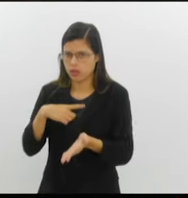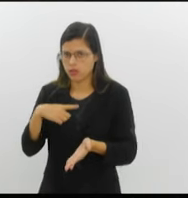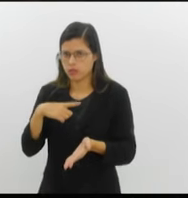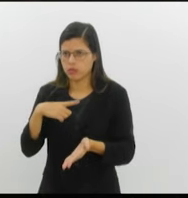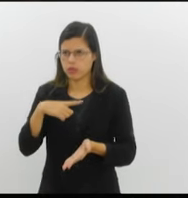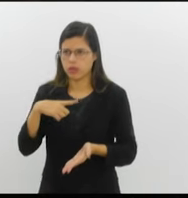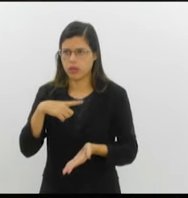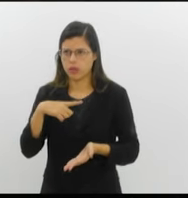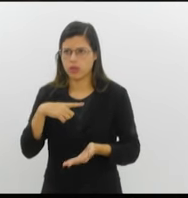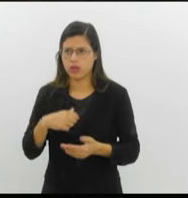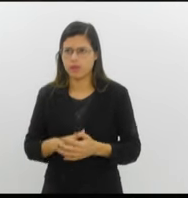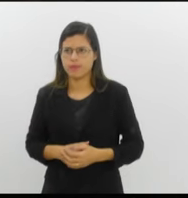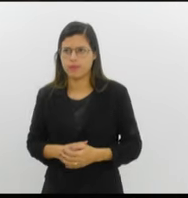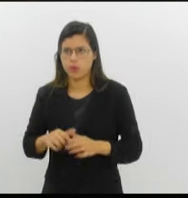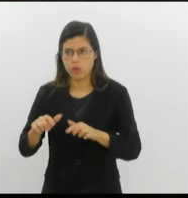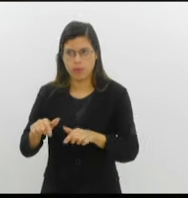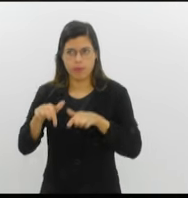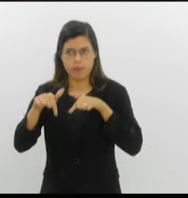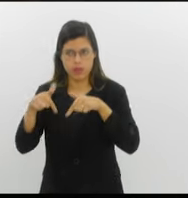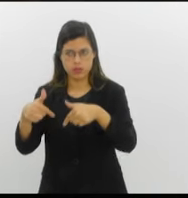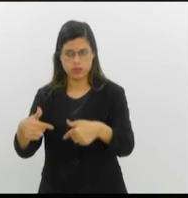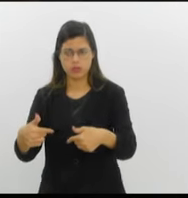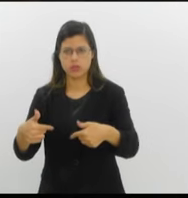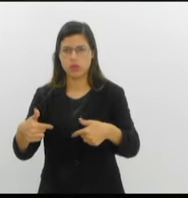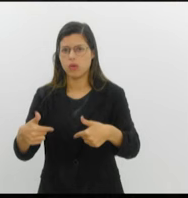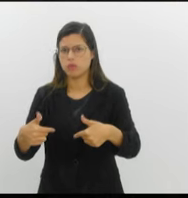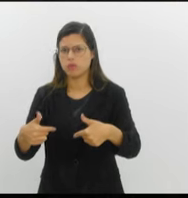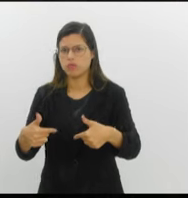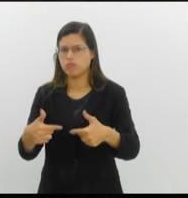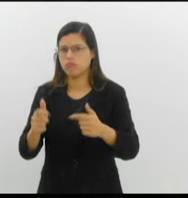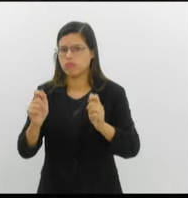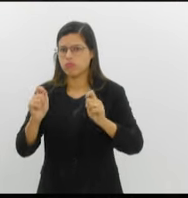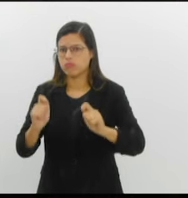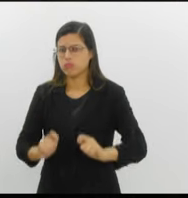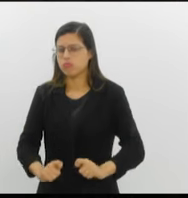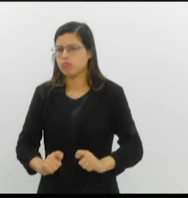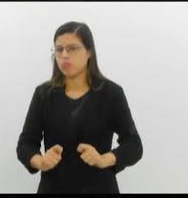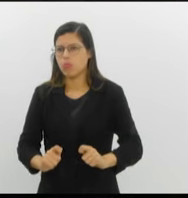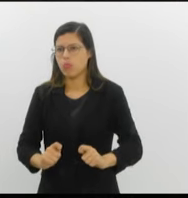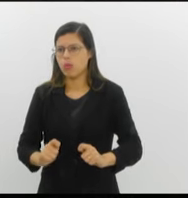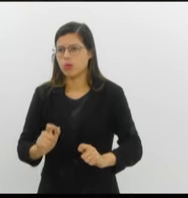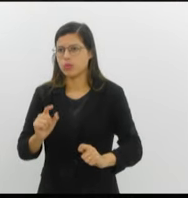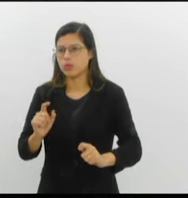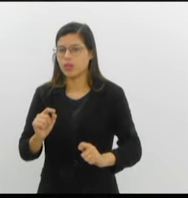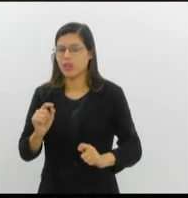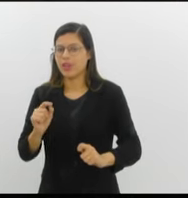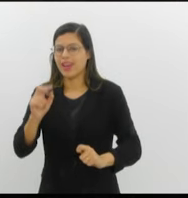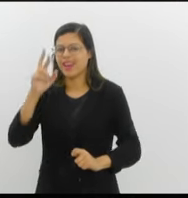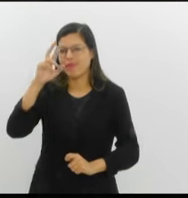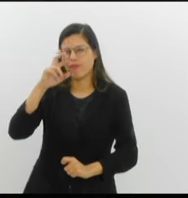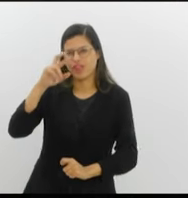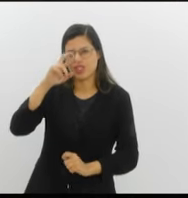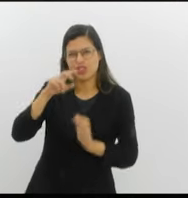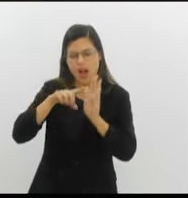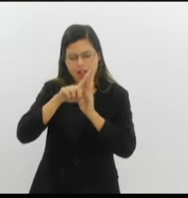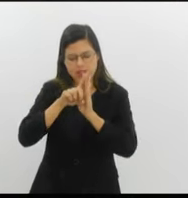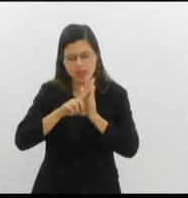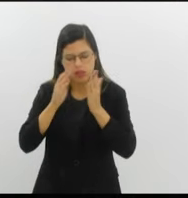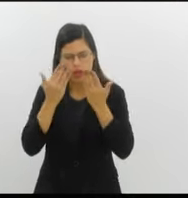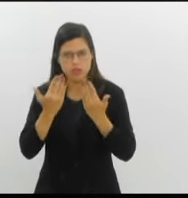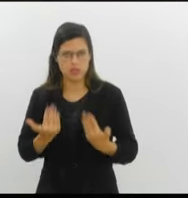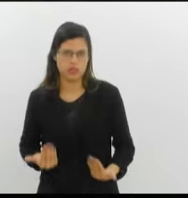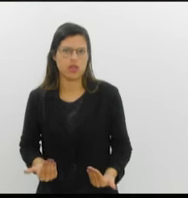Uma intervenção para que se possa abrir a caixa preta. Não é